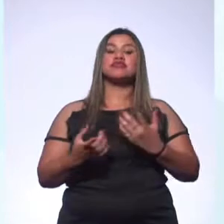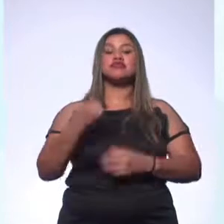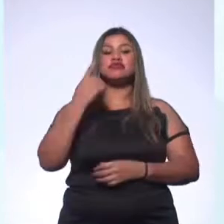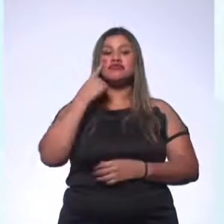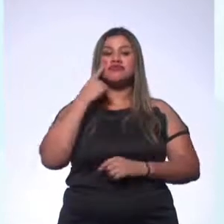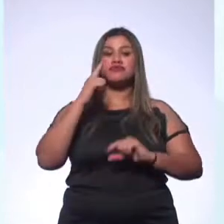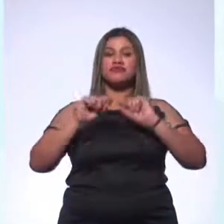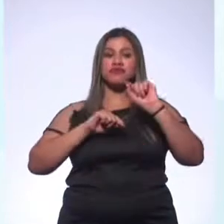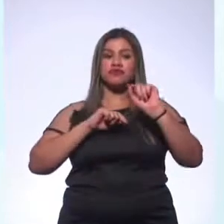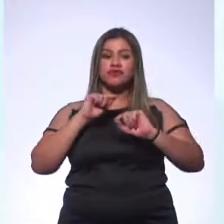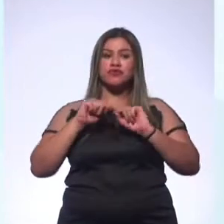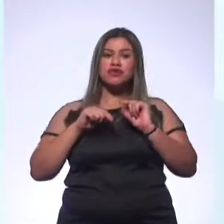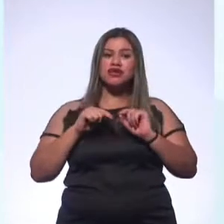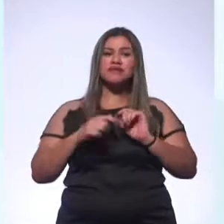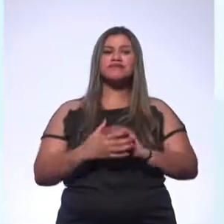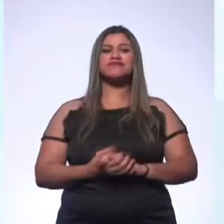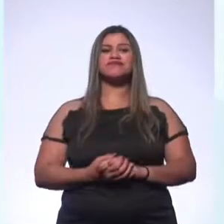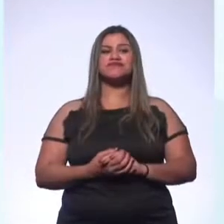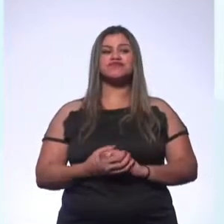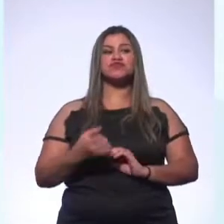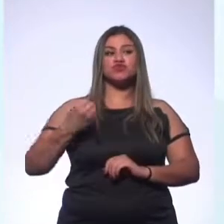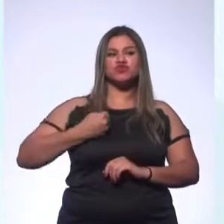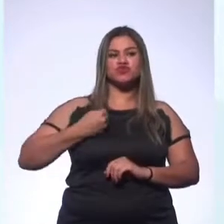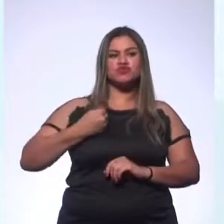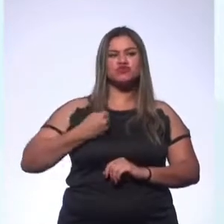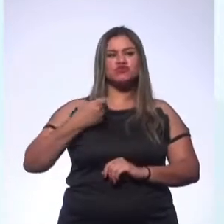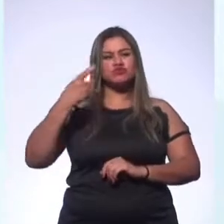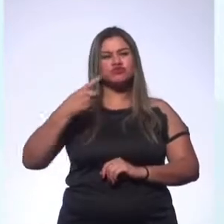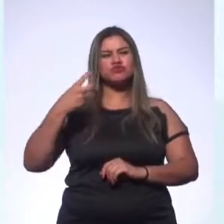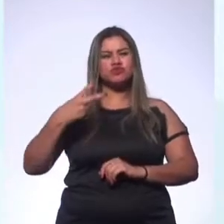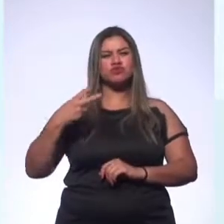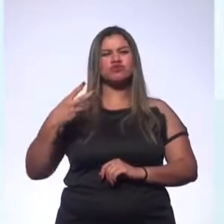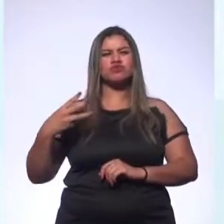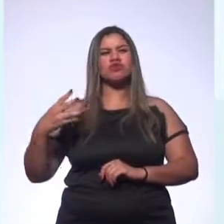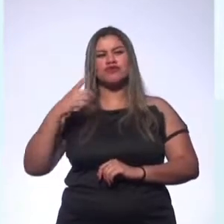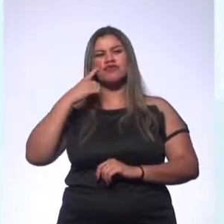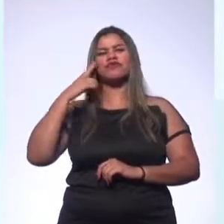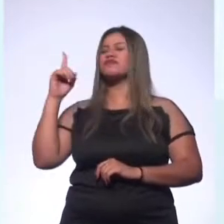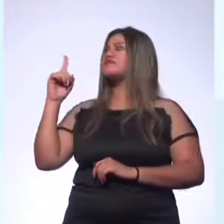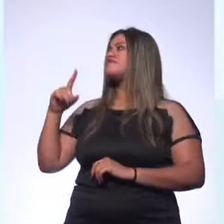aí pela numeração no mapa